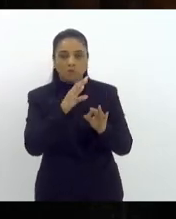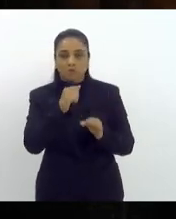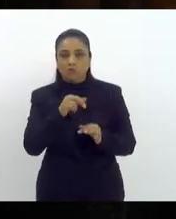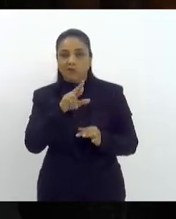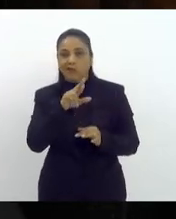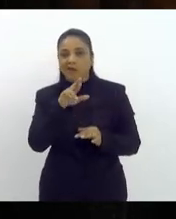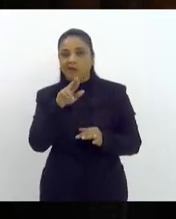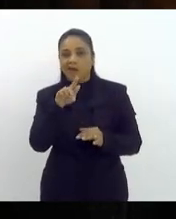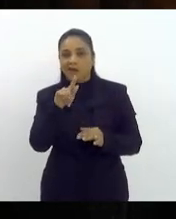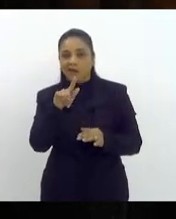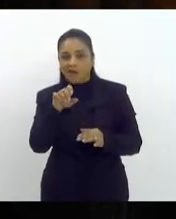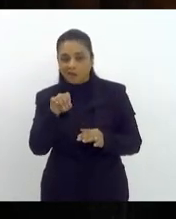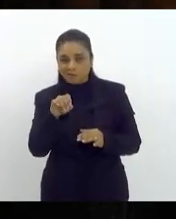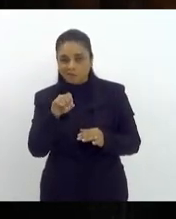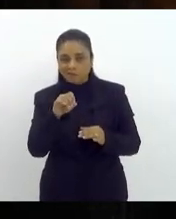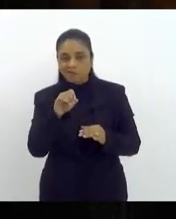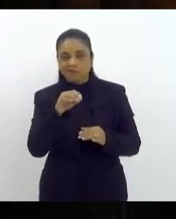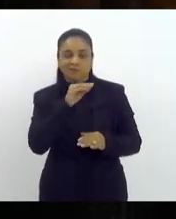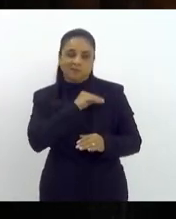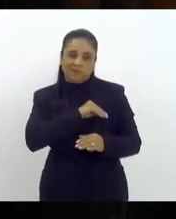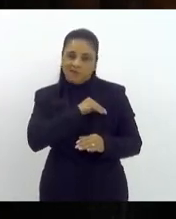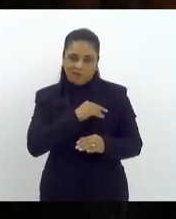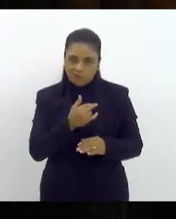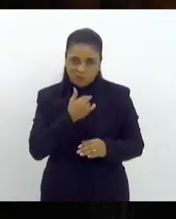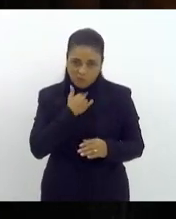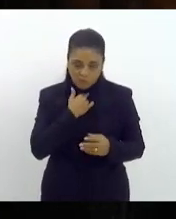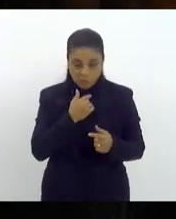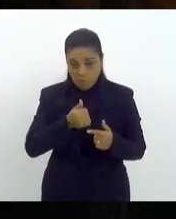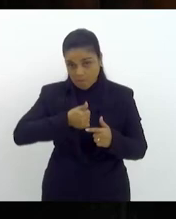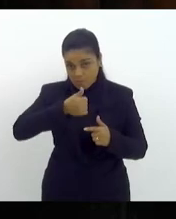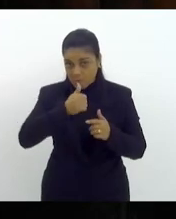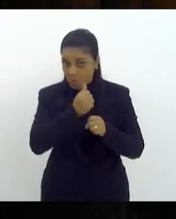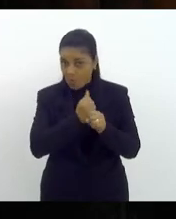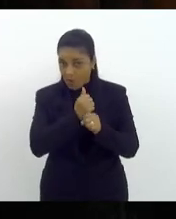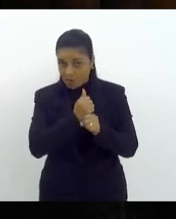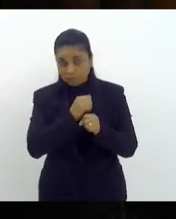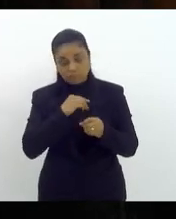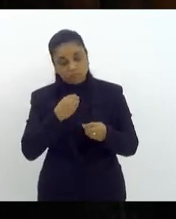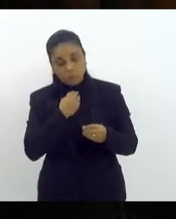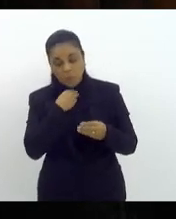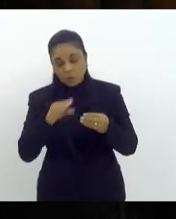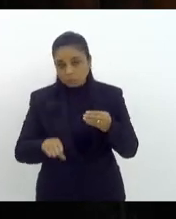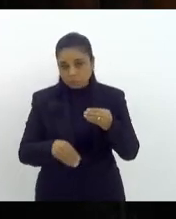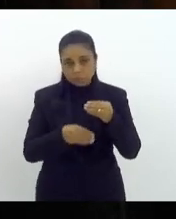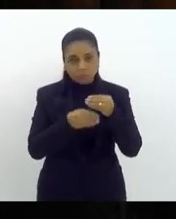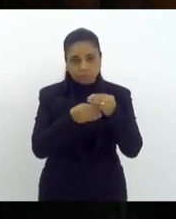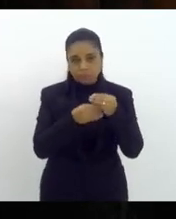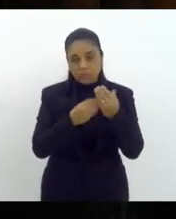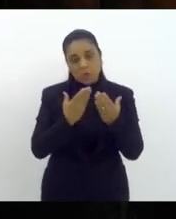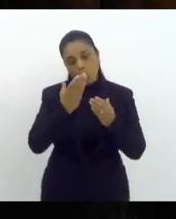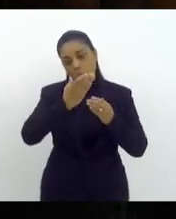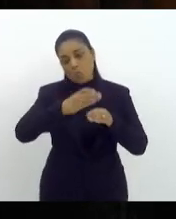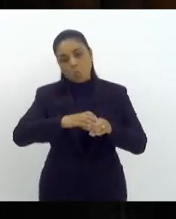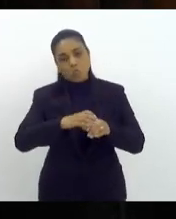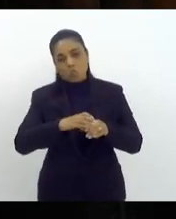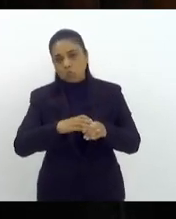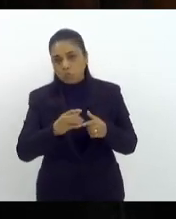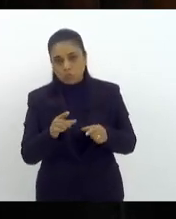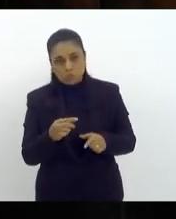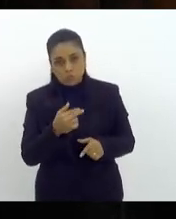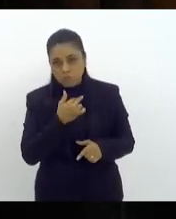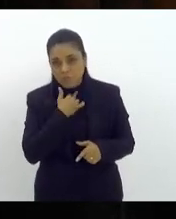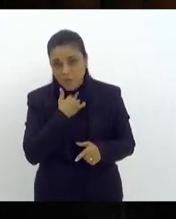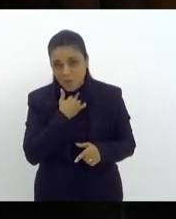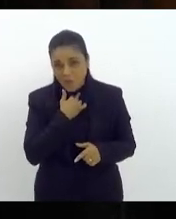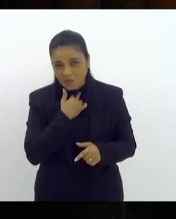além de manter isso não pode ter reposição salarial nem concurso público é